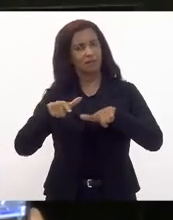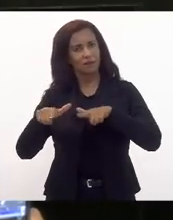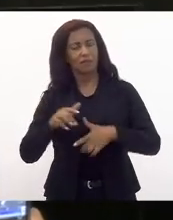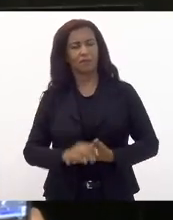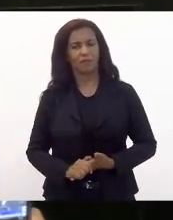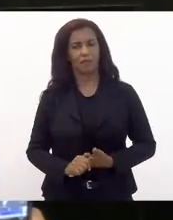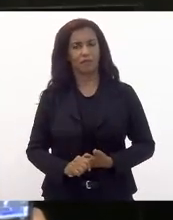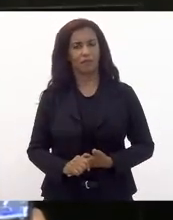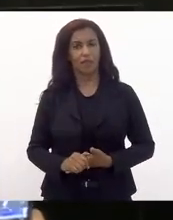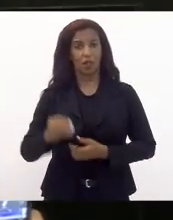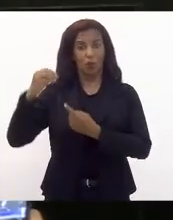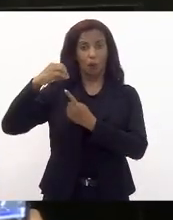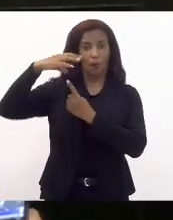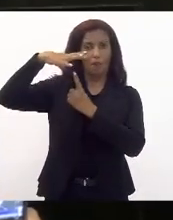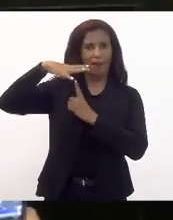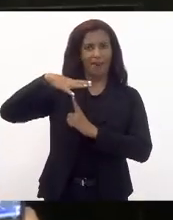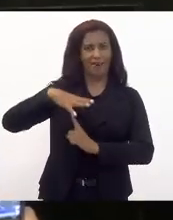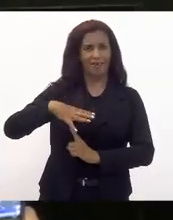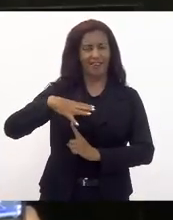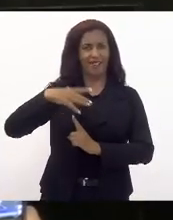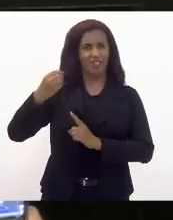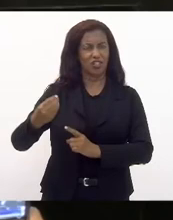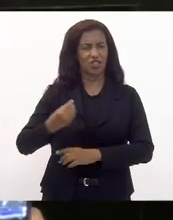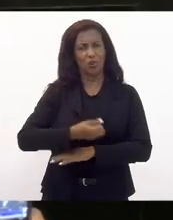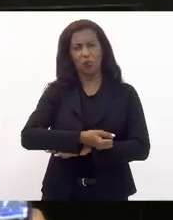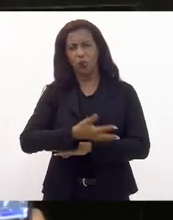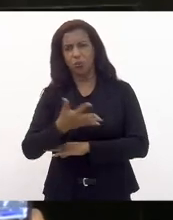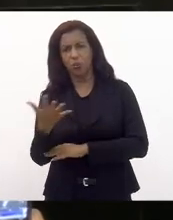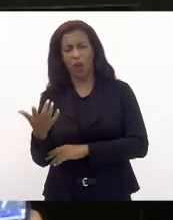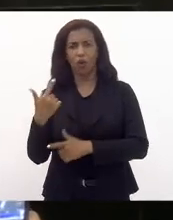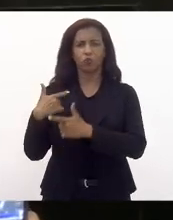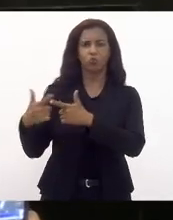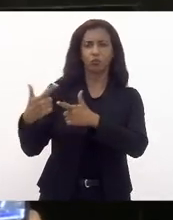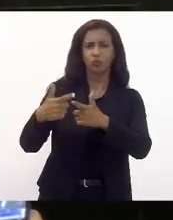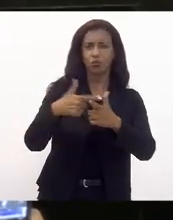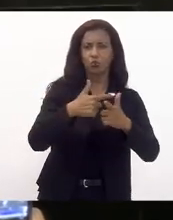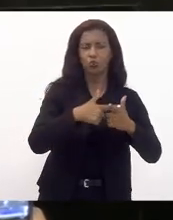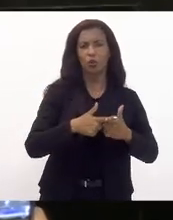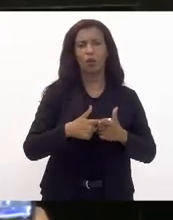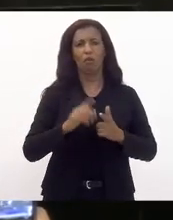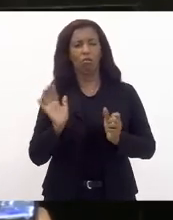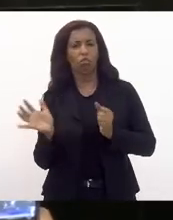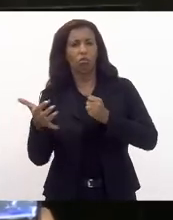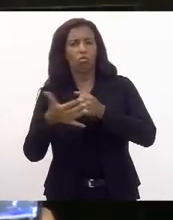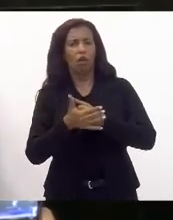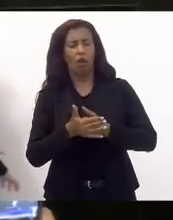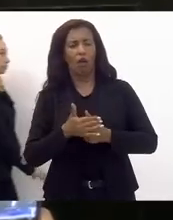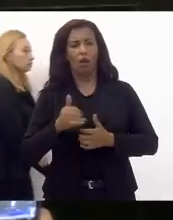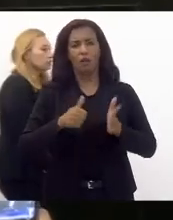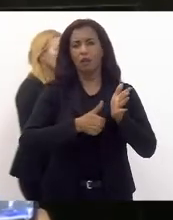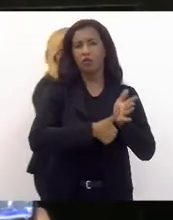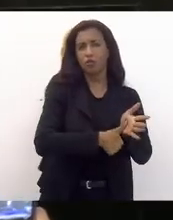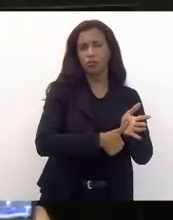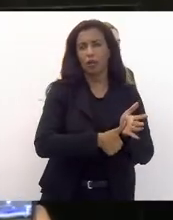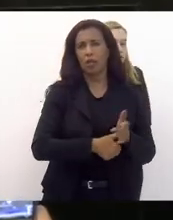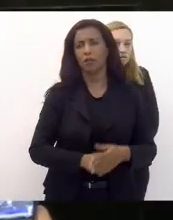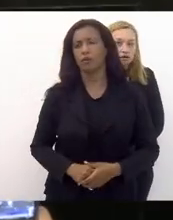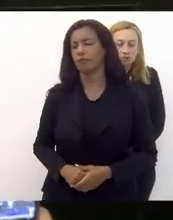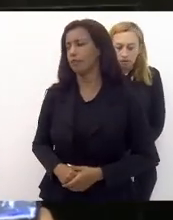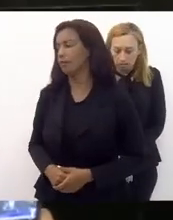e como paraquedista participando várias vezes de intervenções escondendo identidade